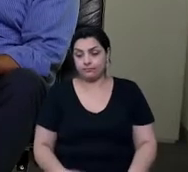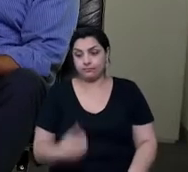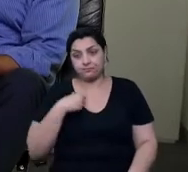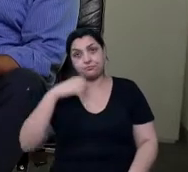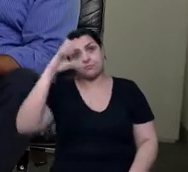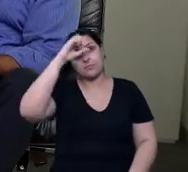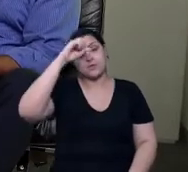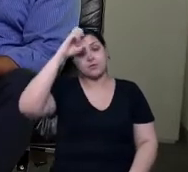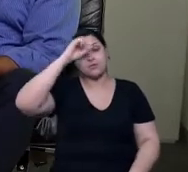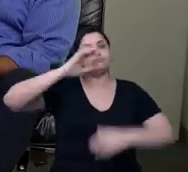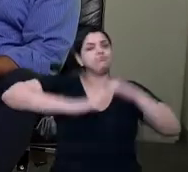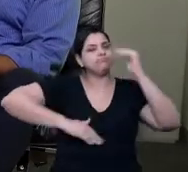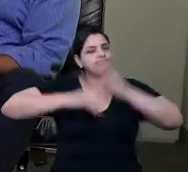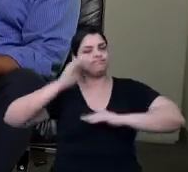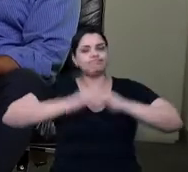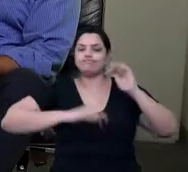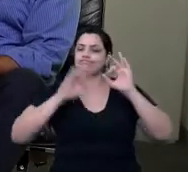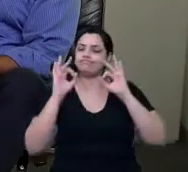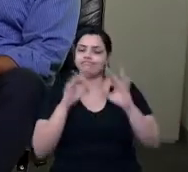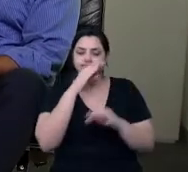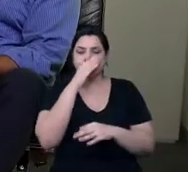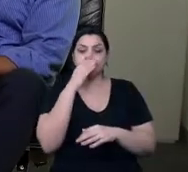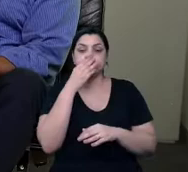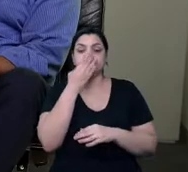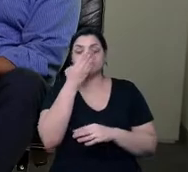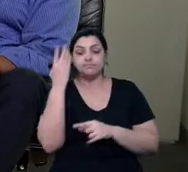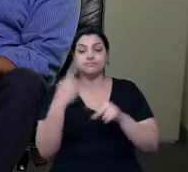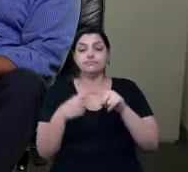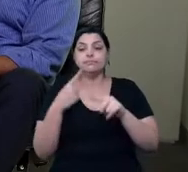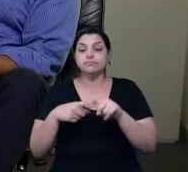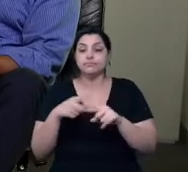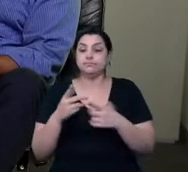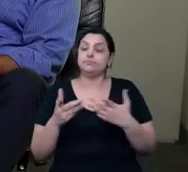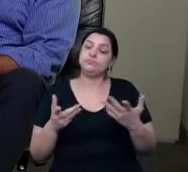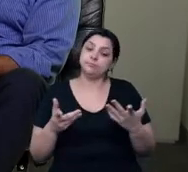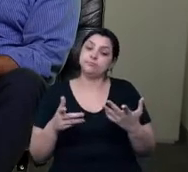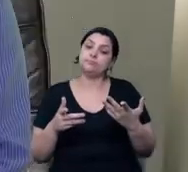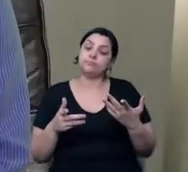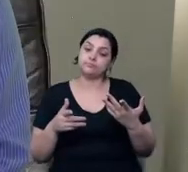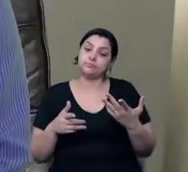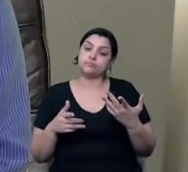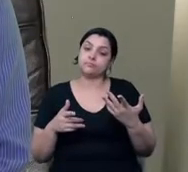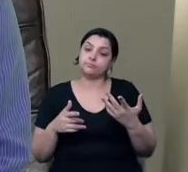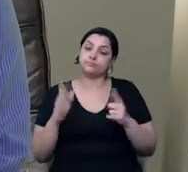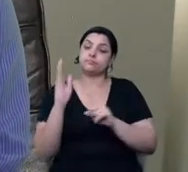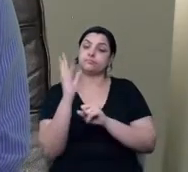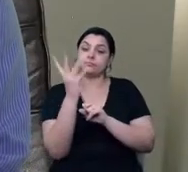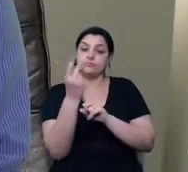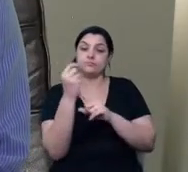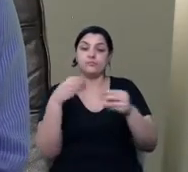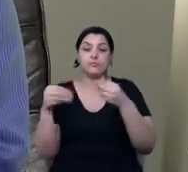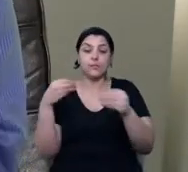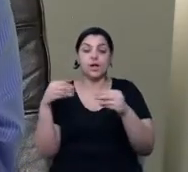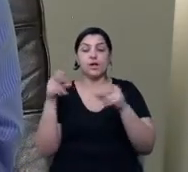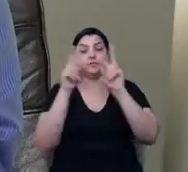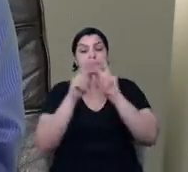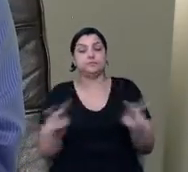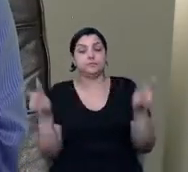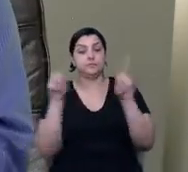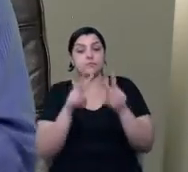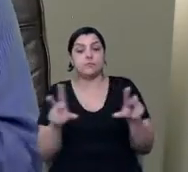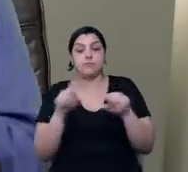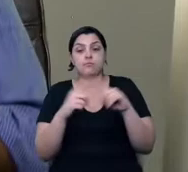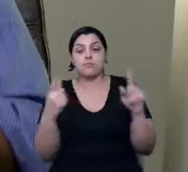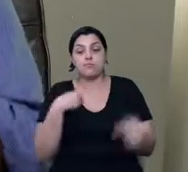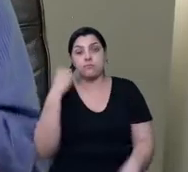praticando mesmo, né? Assim, nesse sentido. Nunca fiz curso especialmente sobre artes plásticas ou artes visuais. Mas minha experiência com arte,